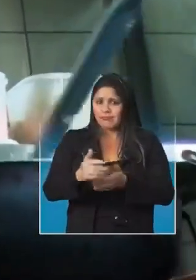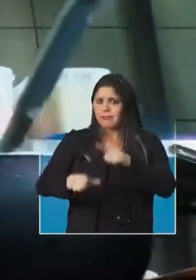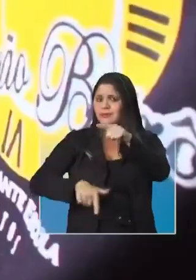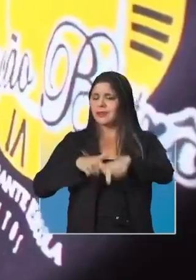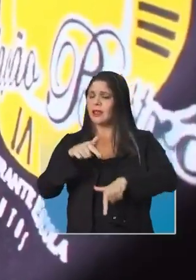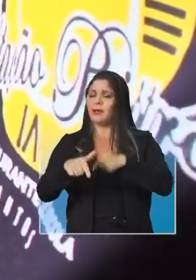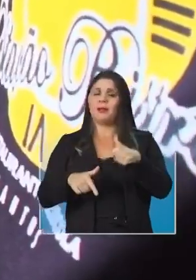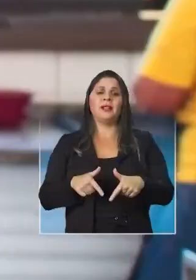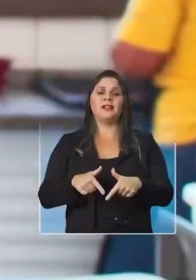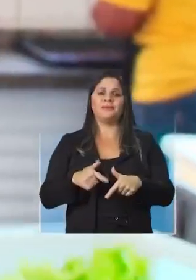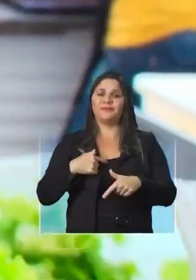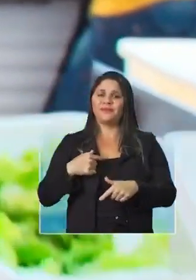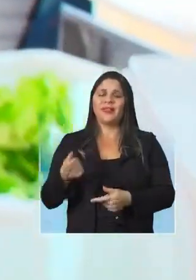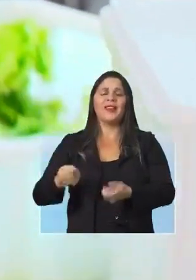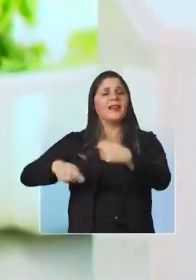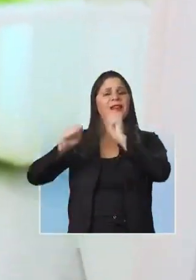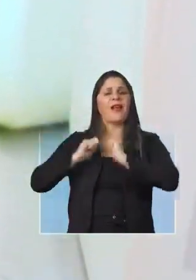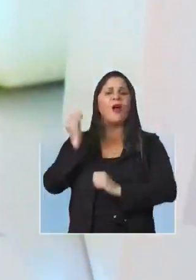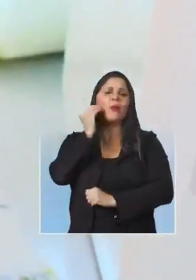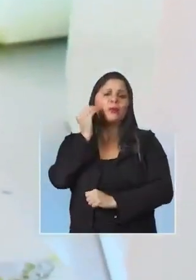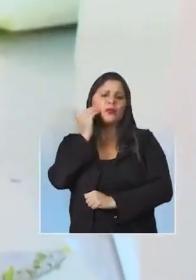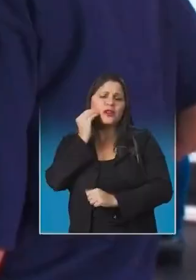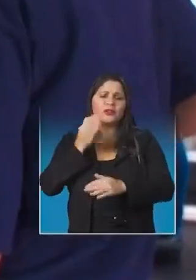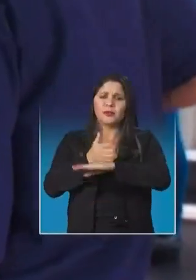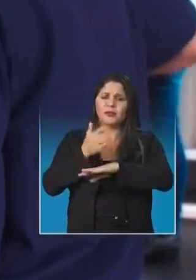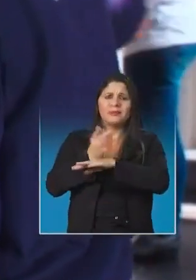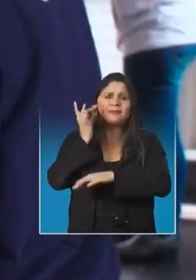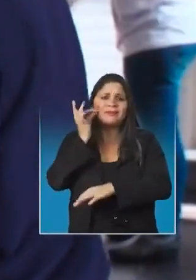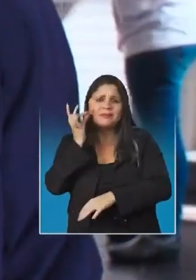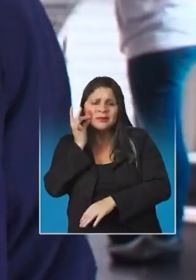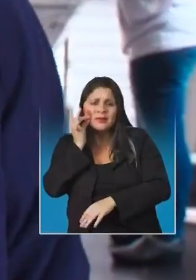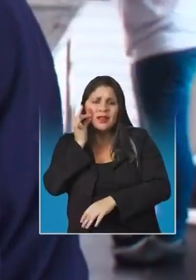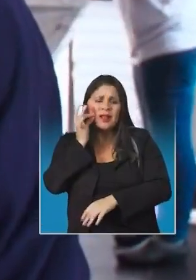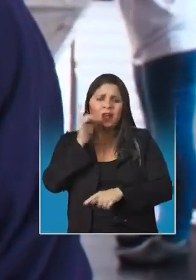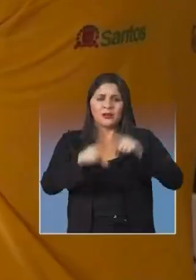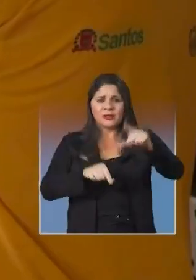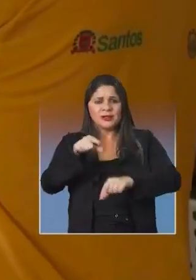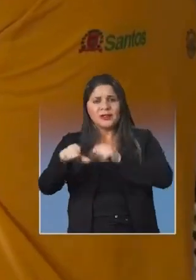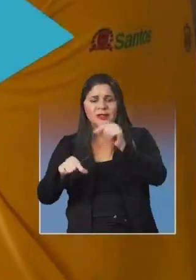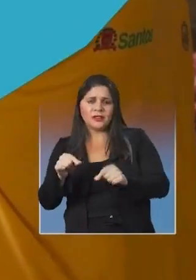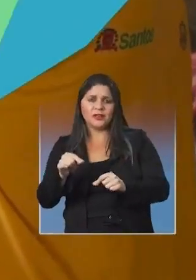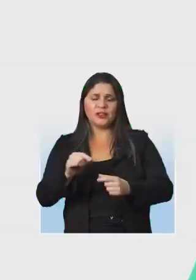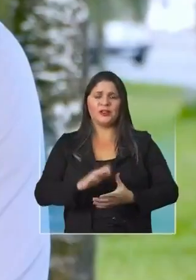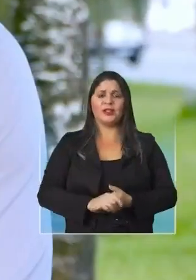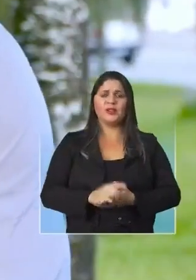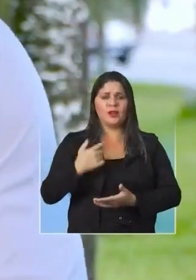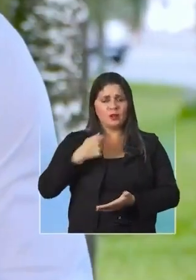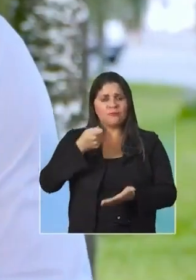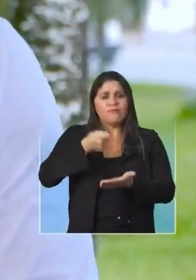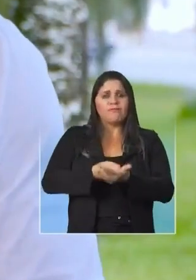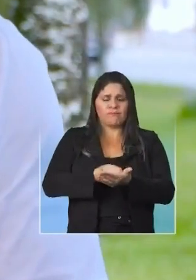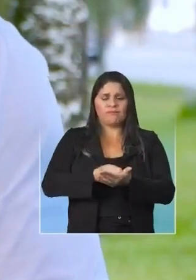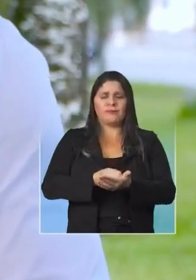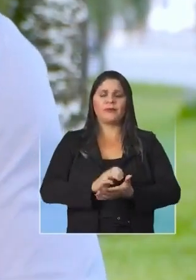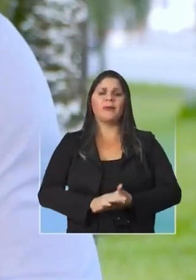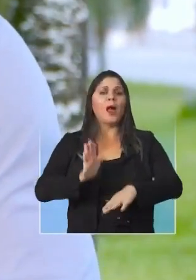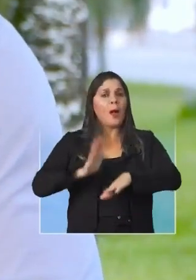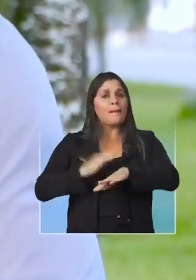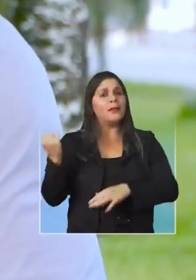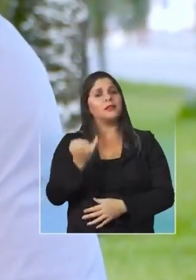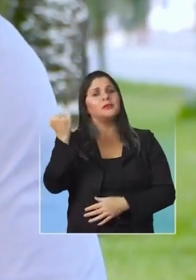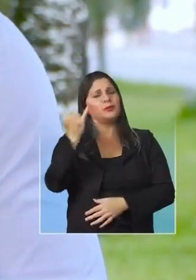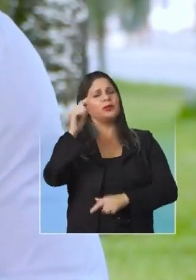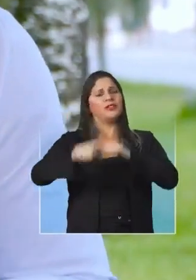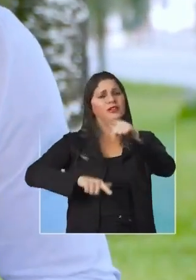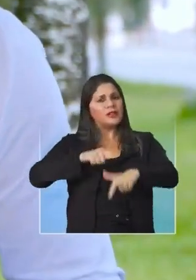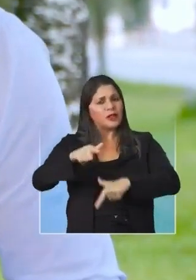de trabalho. E eles me deram a oportunidade de eu participar do projeto seletivo do Bom Bife, e eu fui efetivado lá. Mas o mais importante é